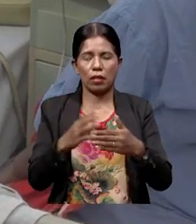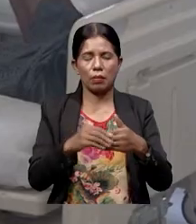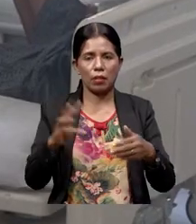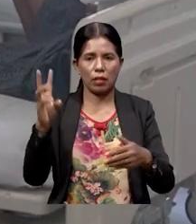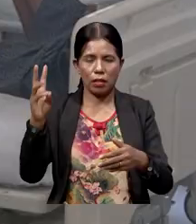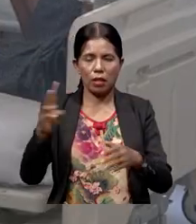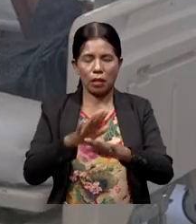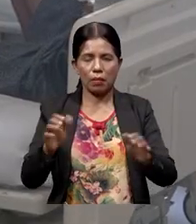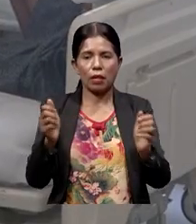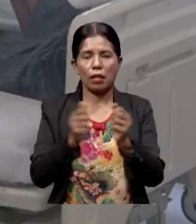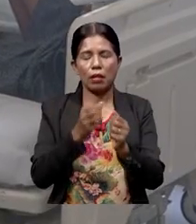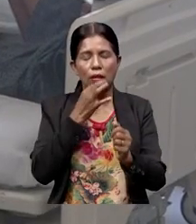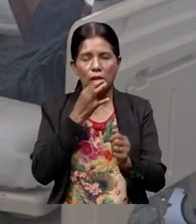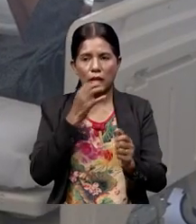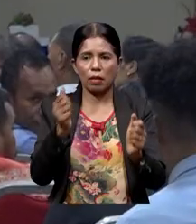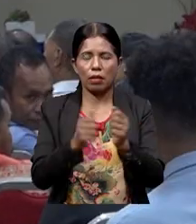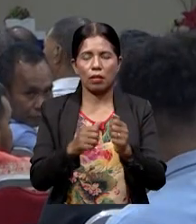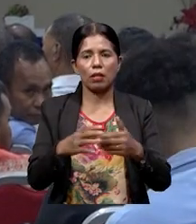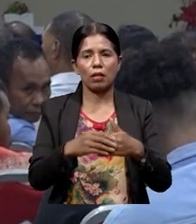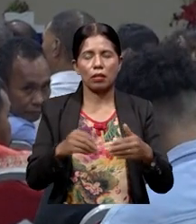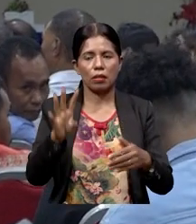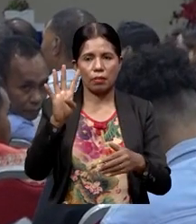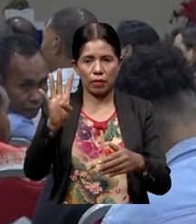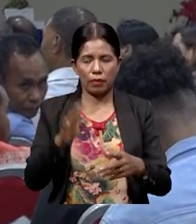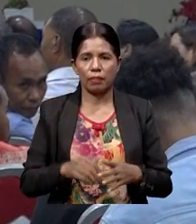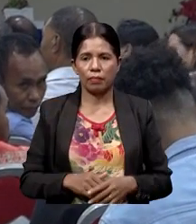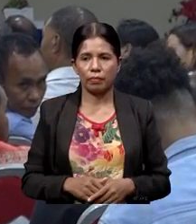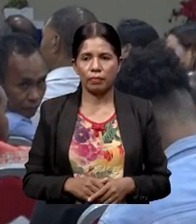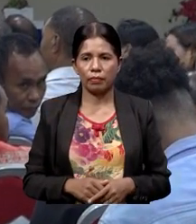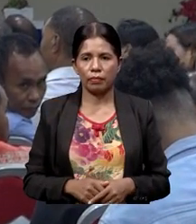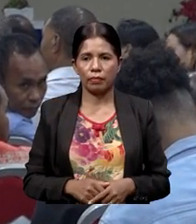balabarek sira han ho preço dólar americano hat itu Silva Azinha Lola Zemen.